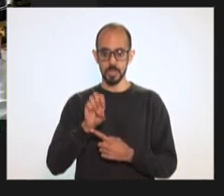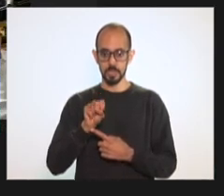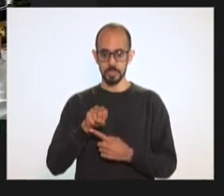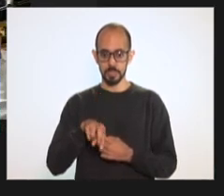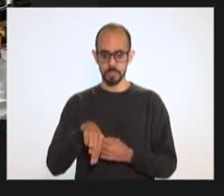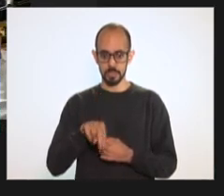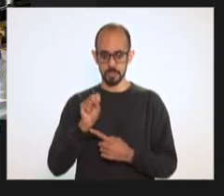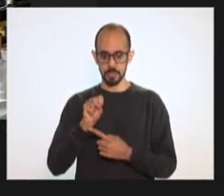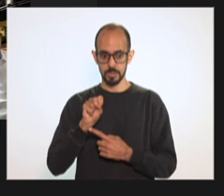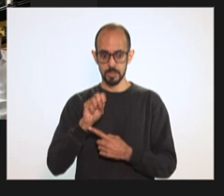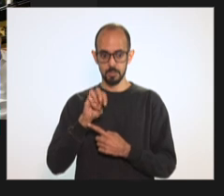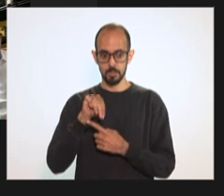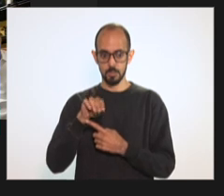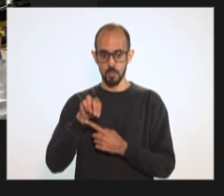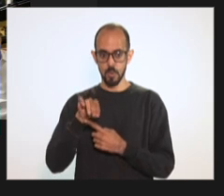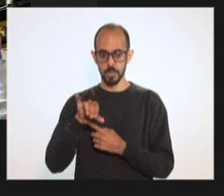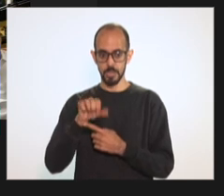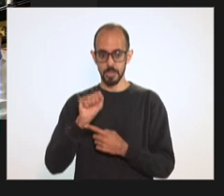Mônica Francisco,